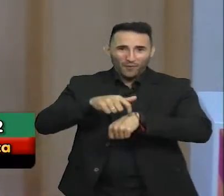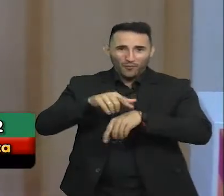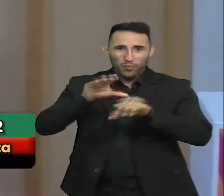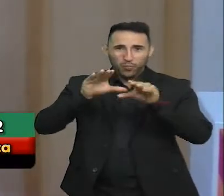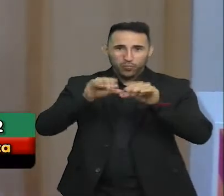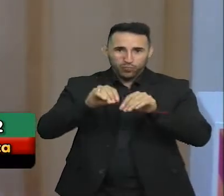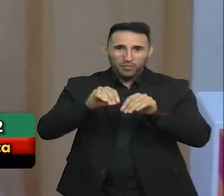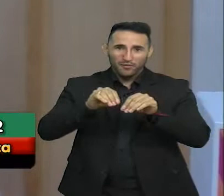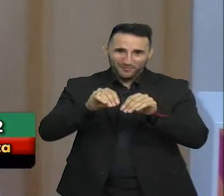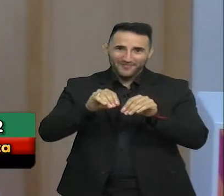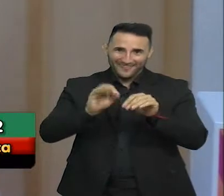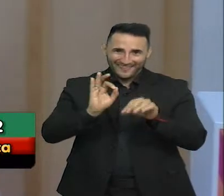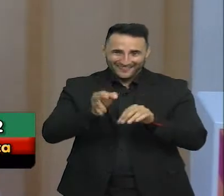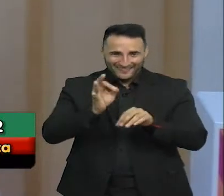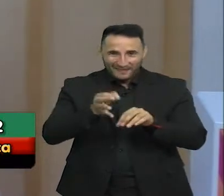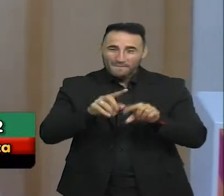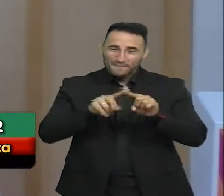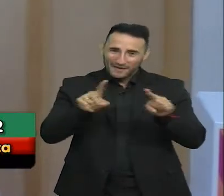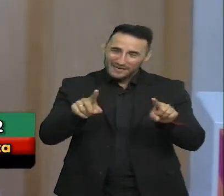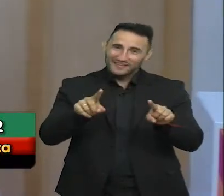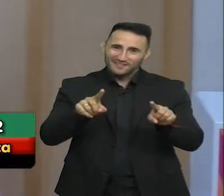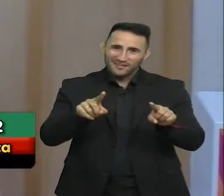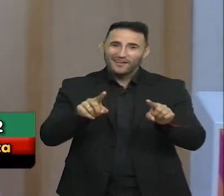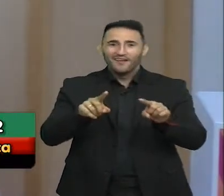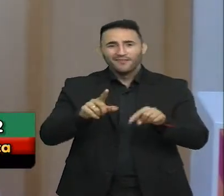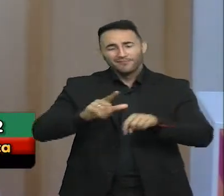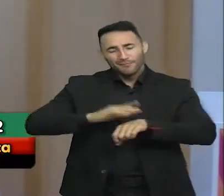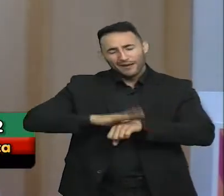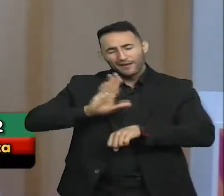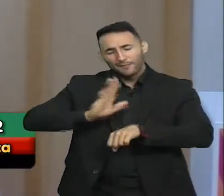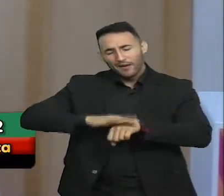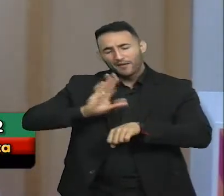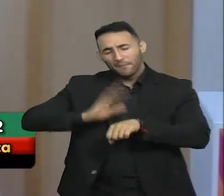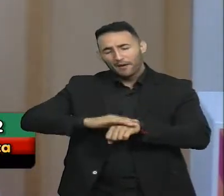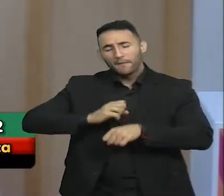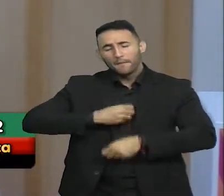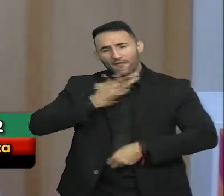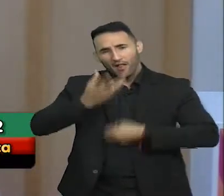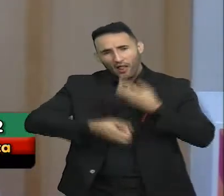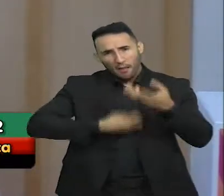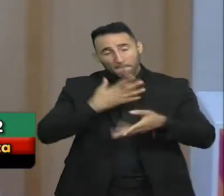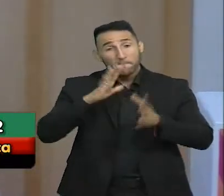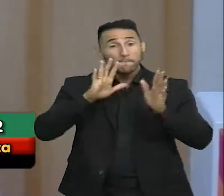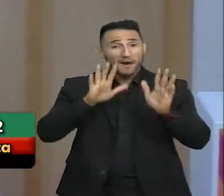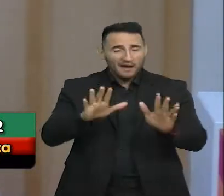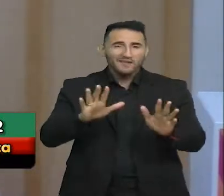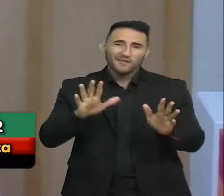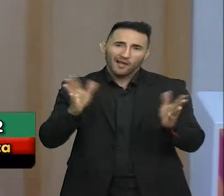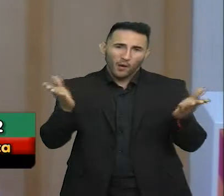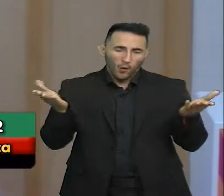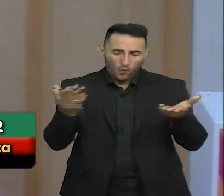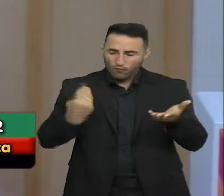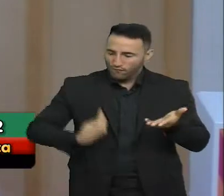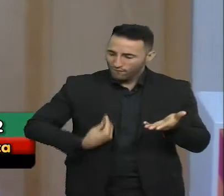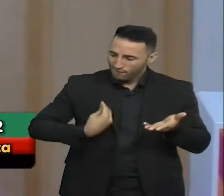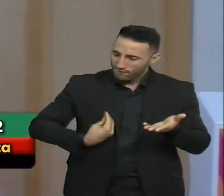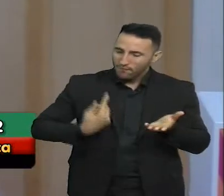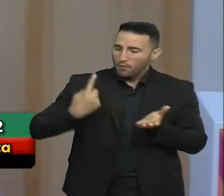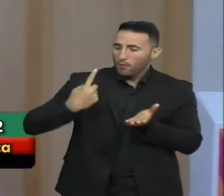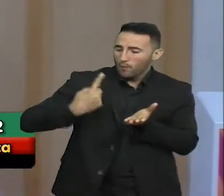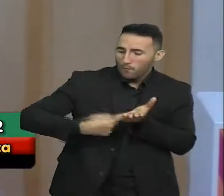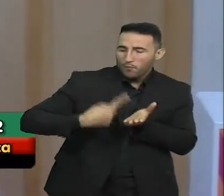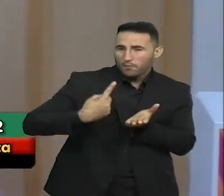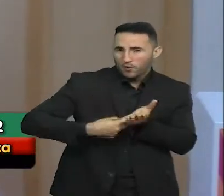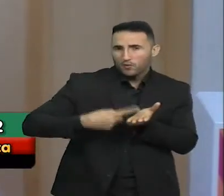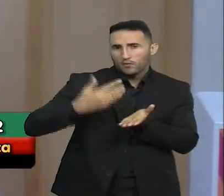foi, né? Nós teríamos muito mais para dizer, mas está aqui o compromisso